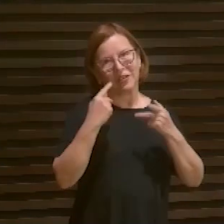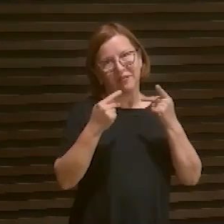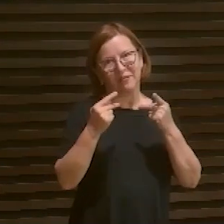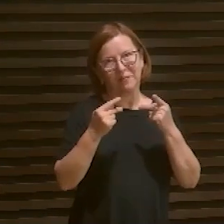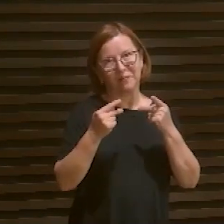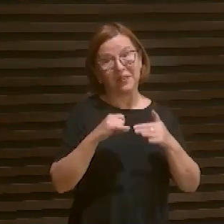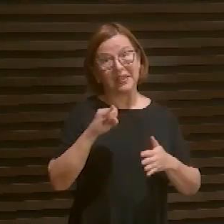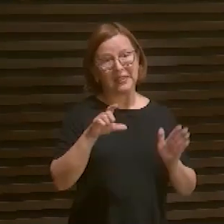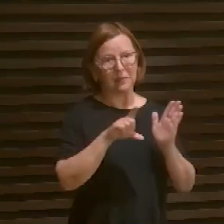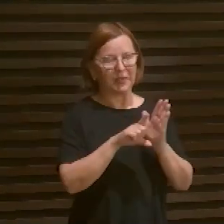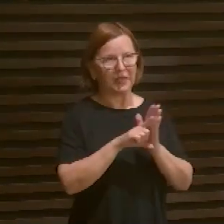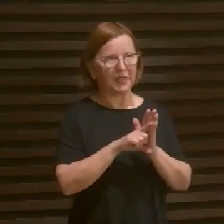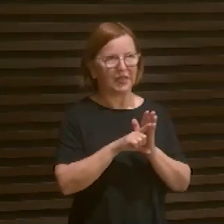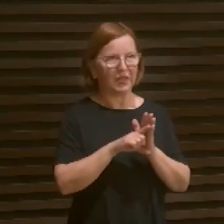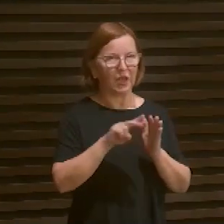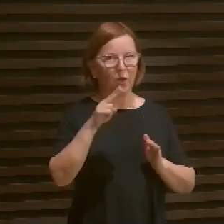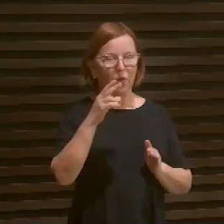foi